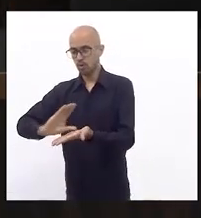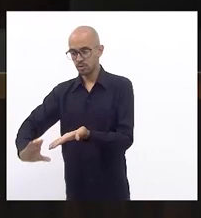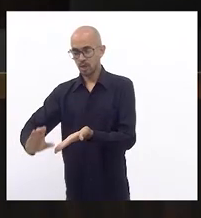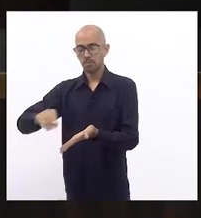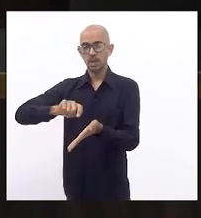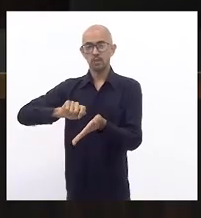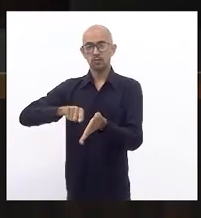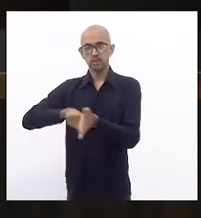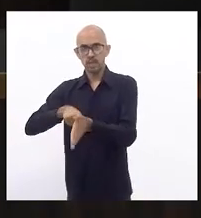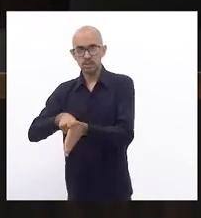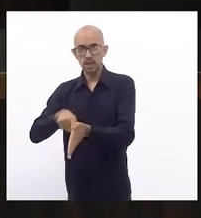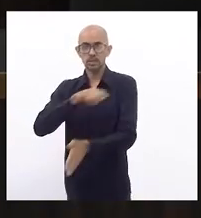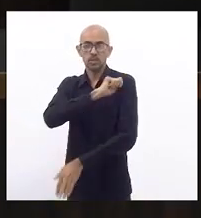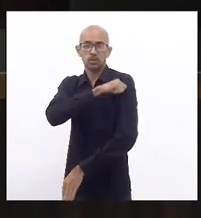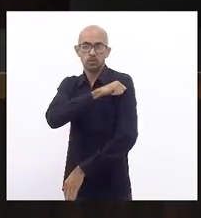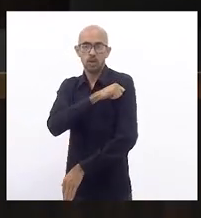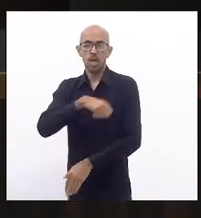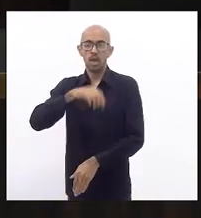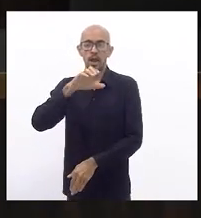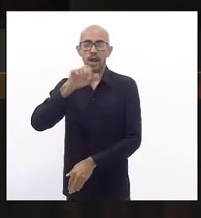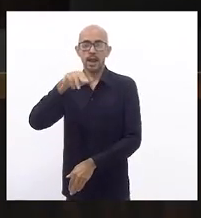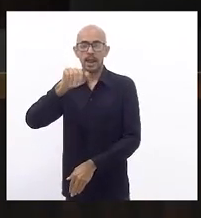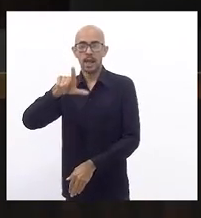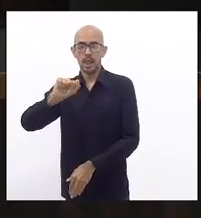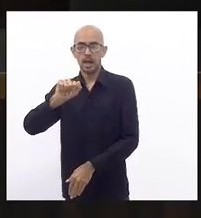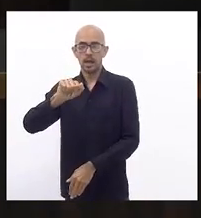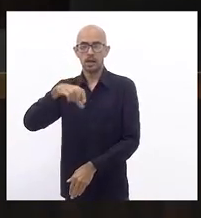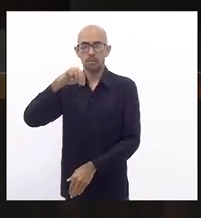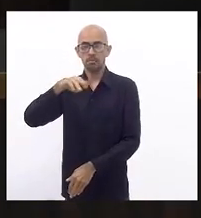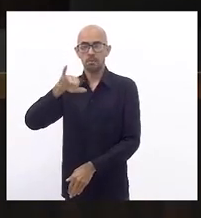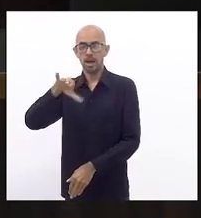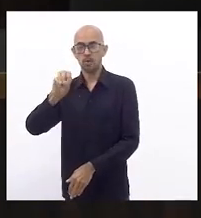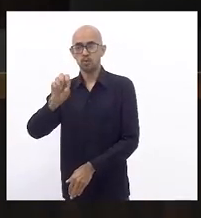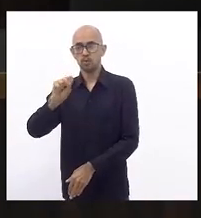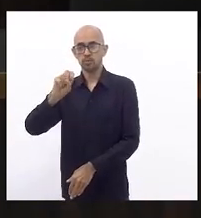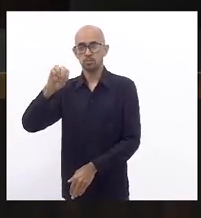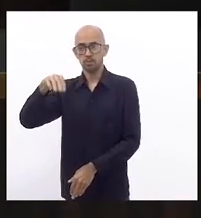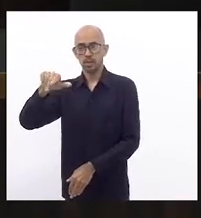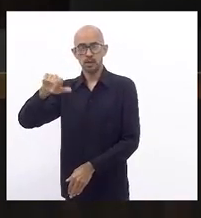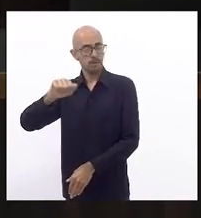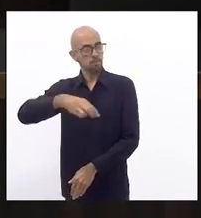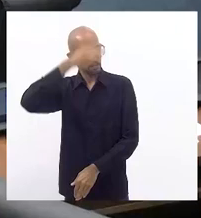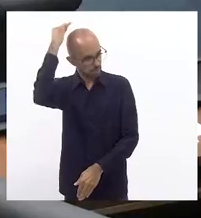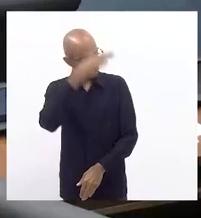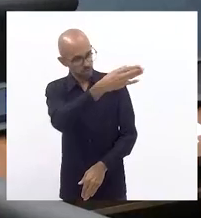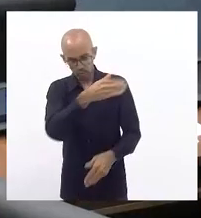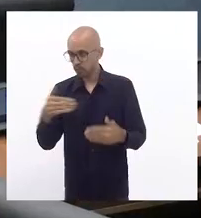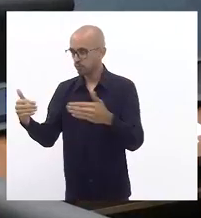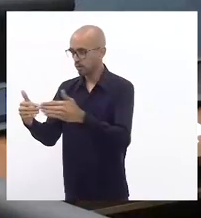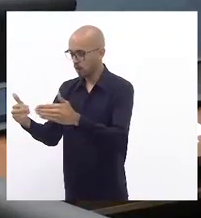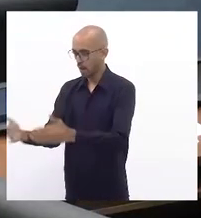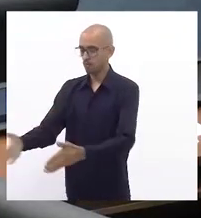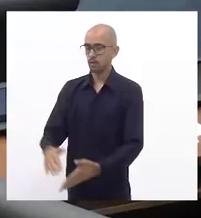e Controle, deputado Márcio Canella, Marcos Miller, deputado Márcio Pacheco. Favorável.